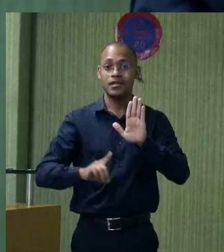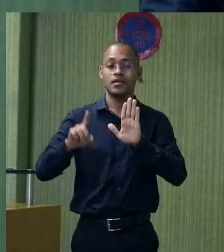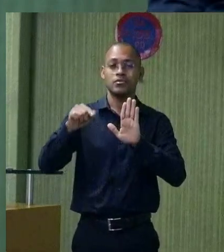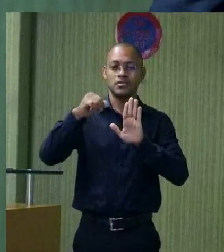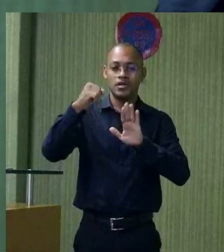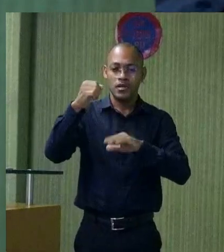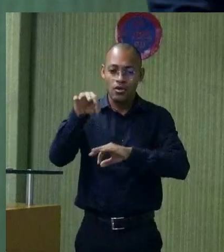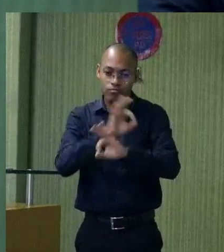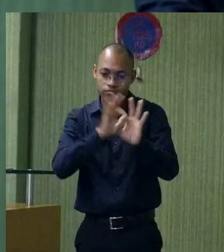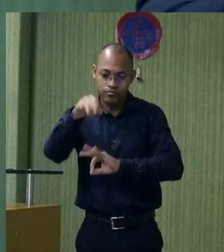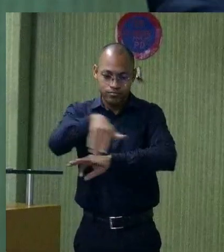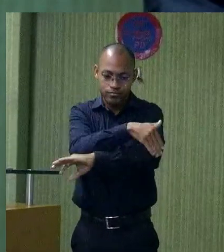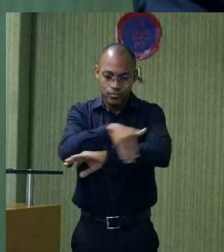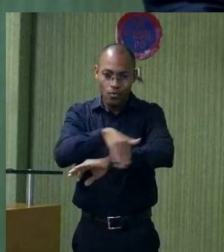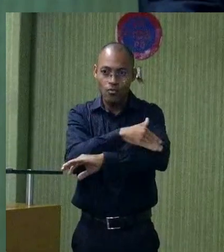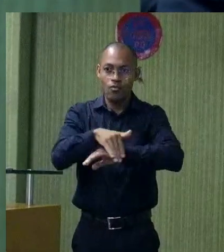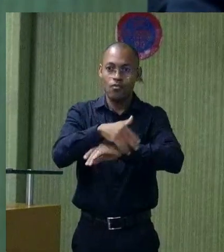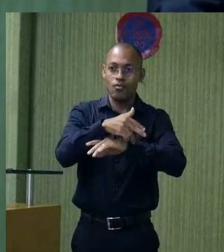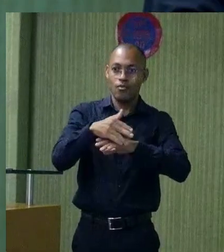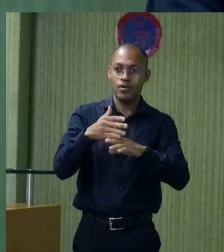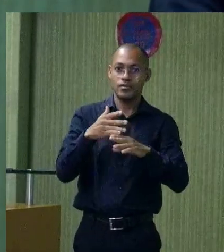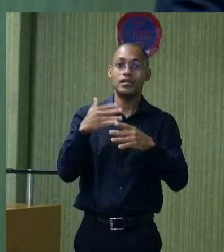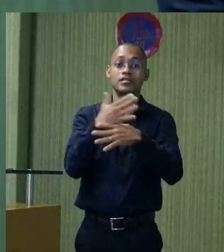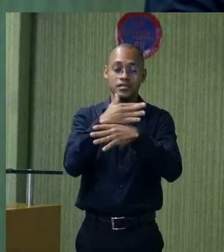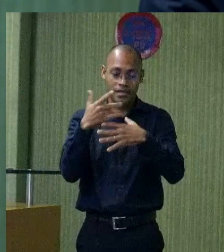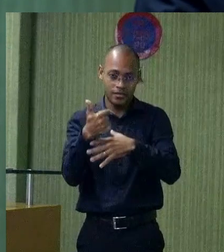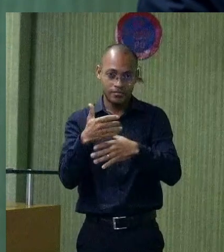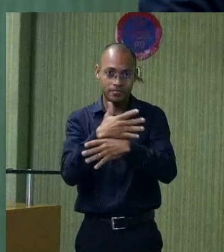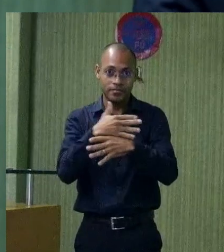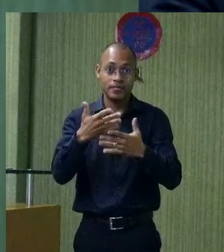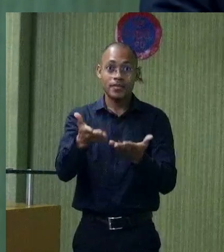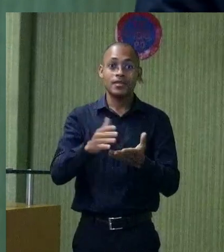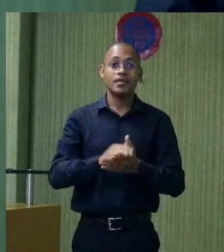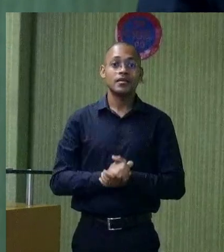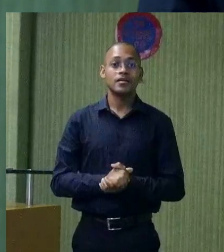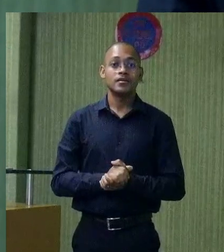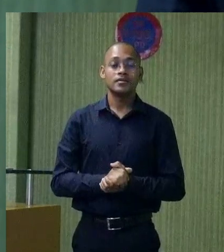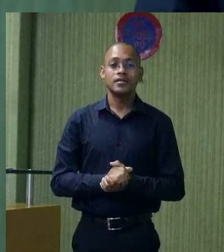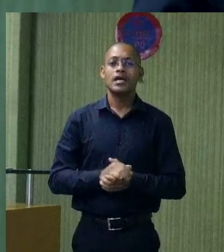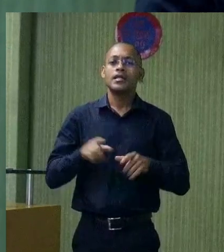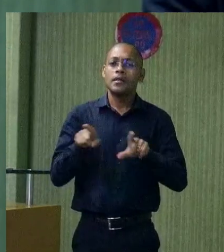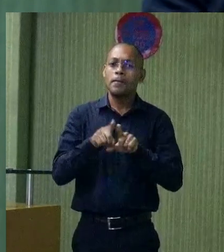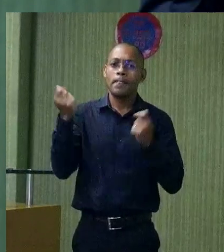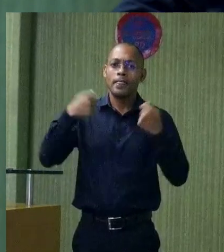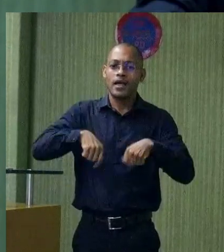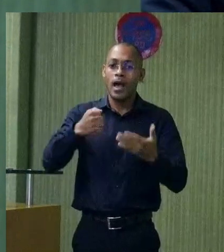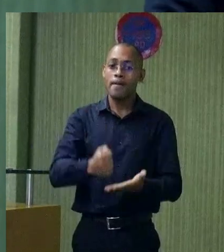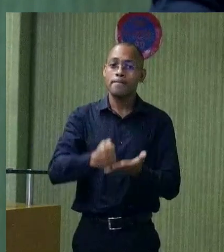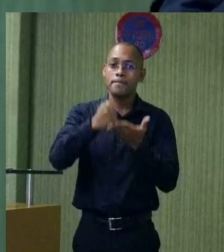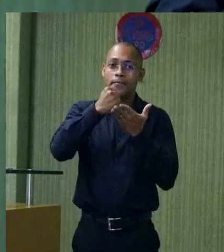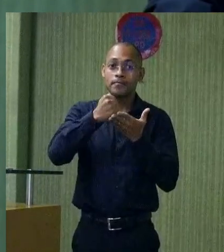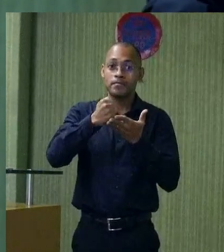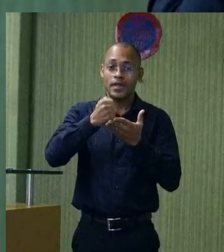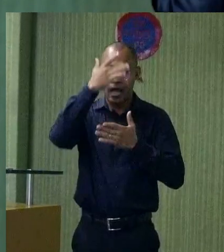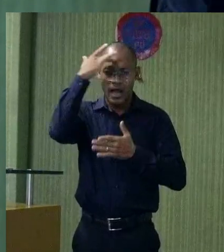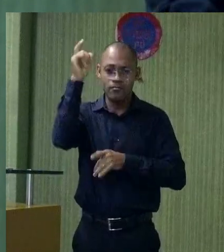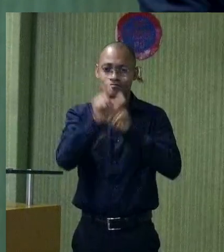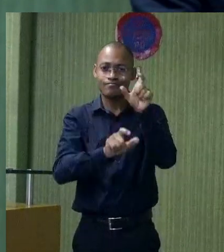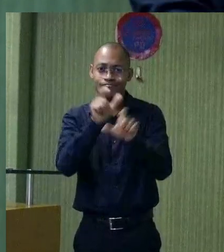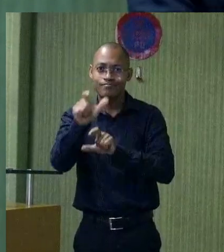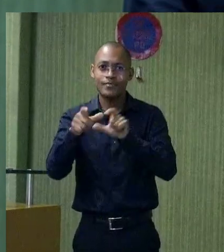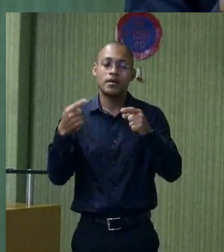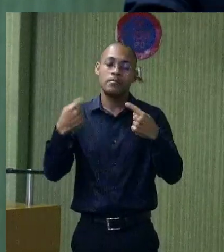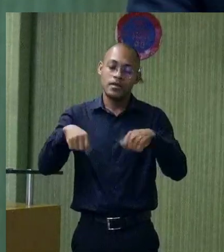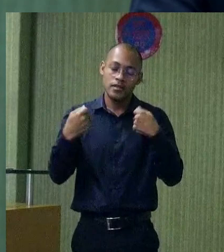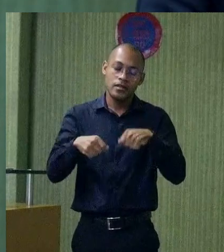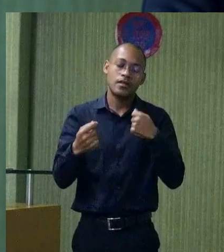né os colegas estão todos focados em apoiar os promotores locais então em reconstruir cidades porque